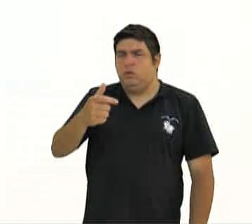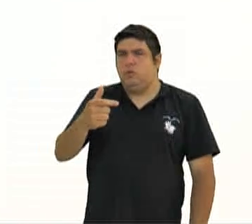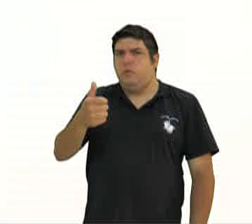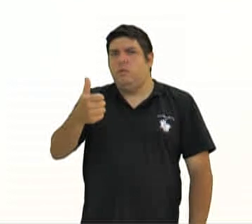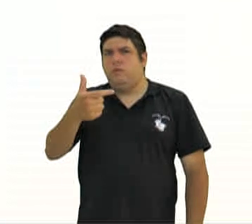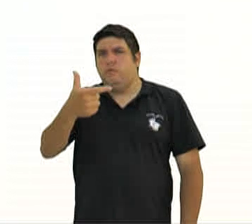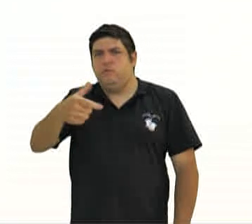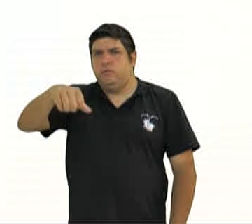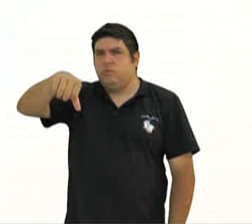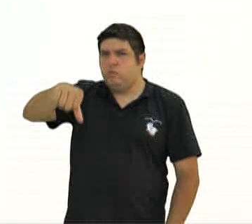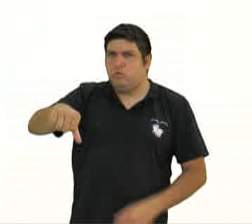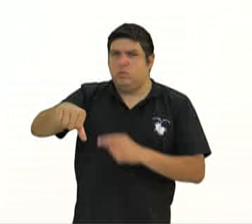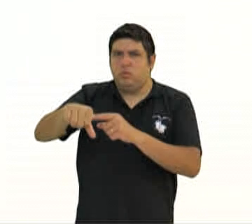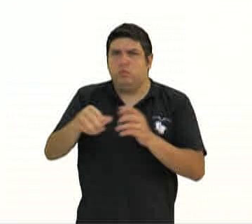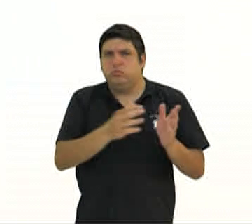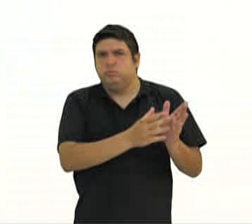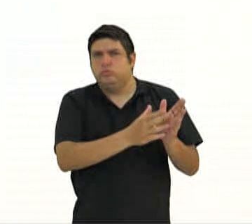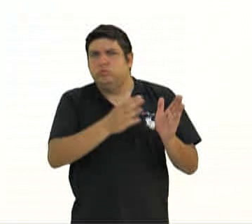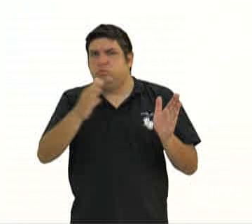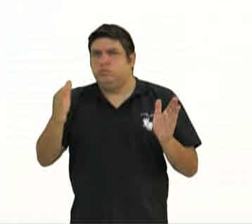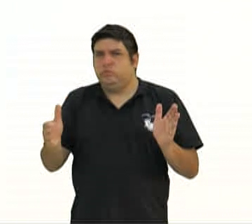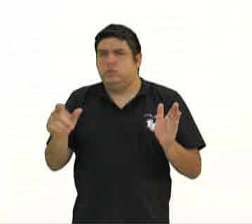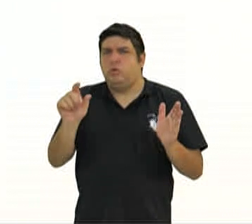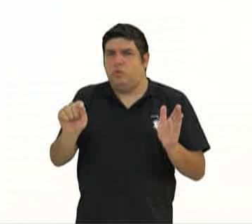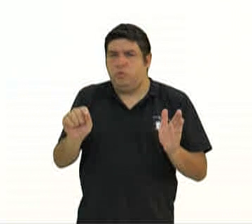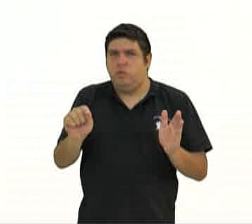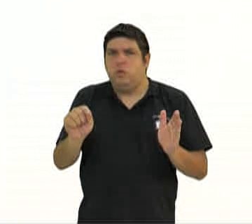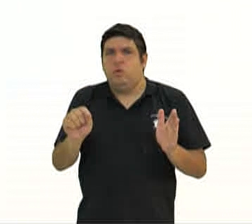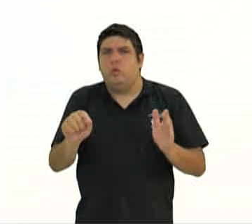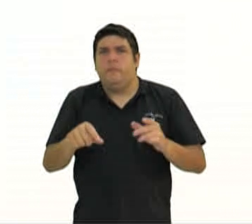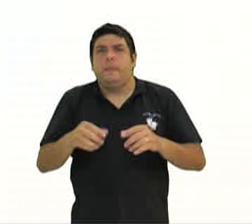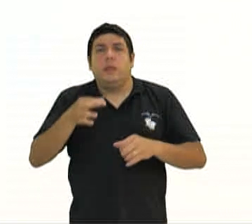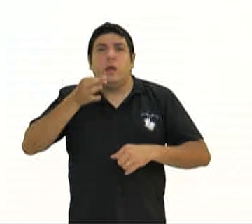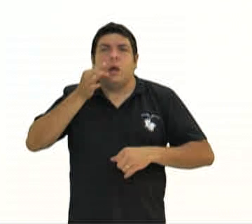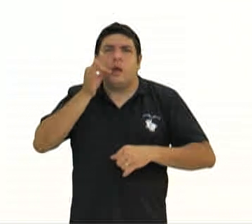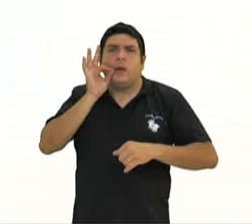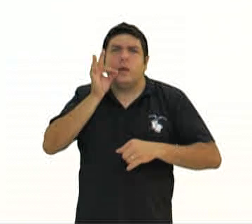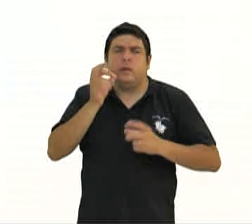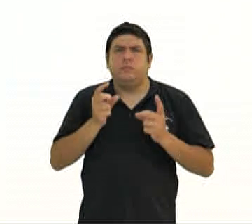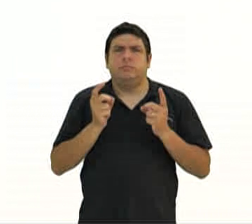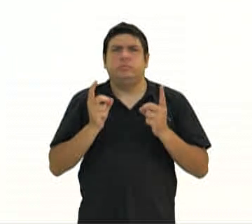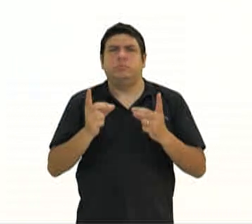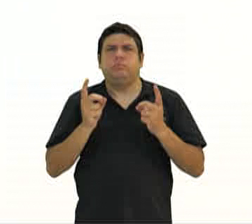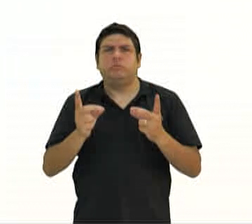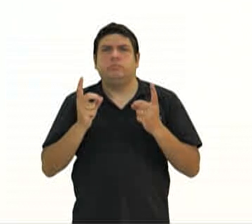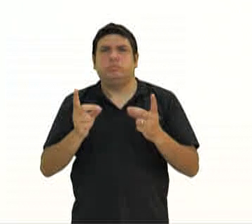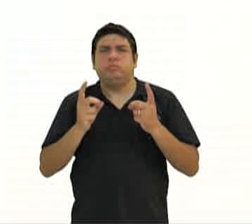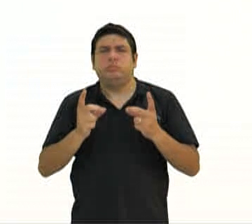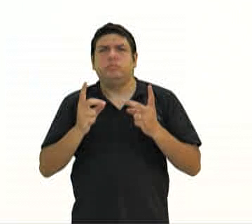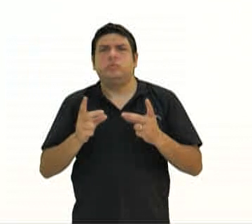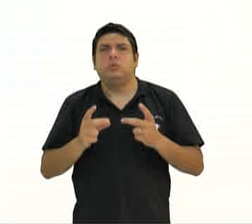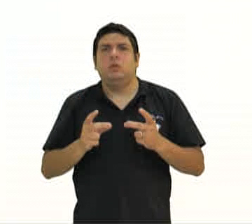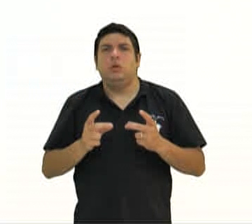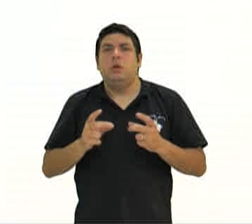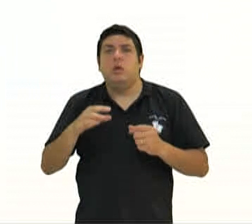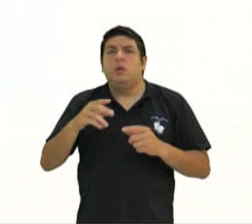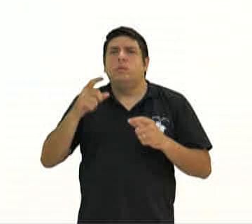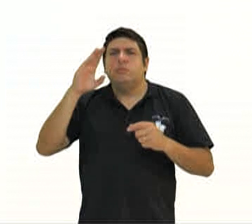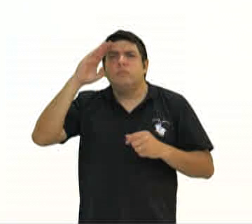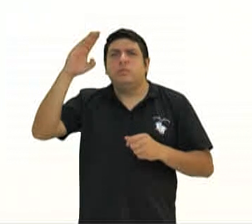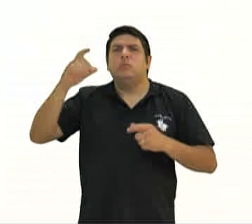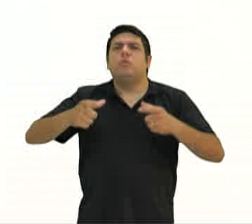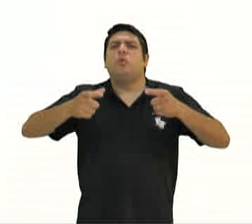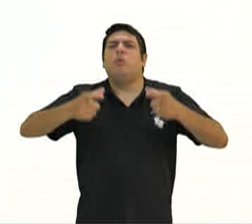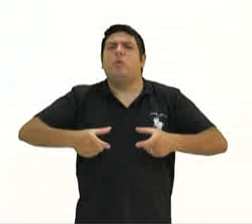atividade cafeeira assumiu importância crescente no desenvolvimento industrial, especialmente onde? Em São Paulo e Rio